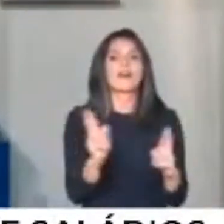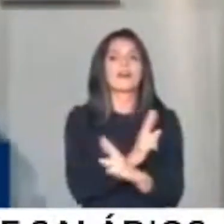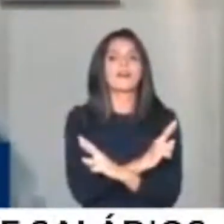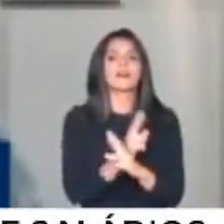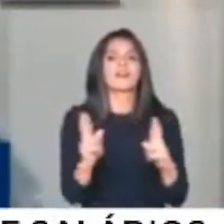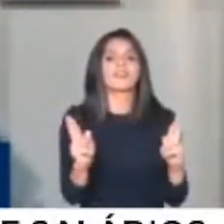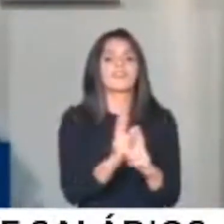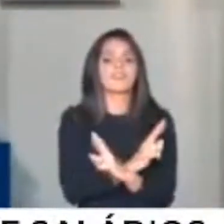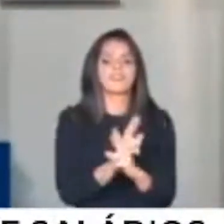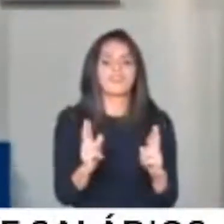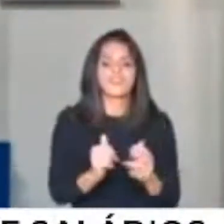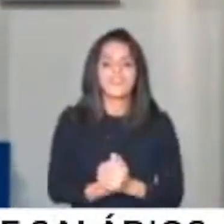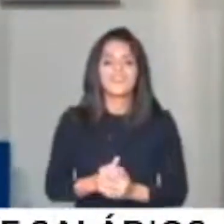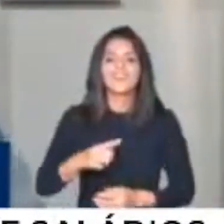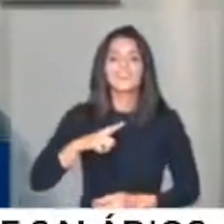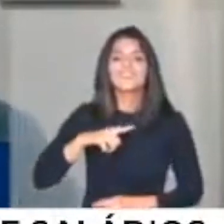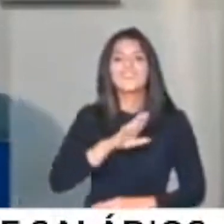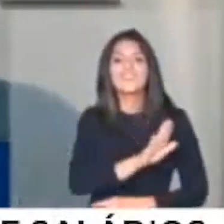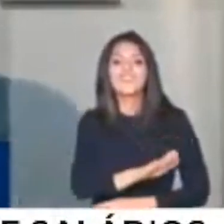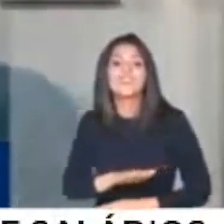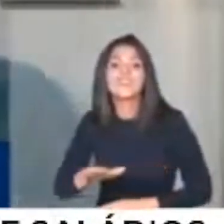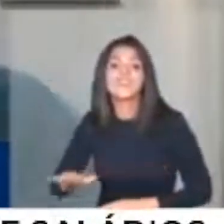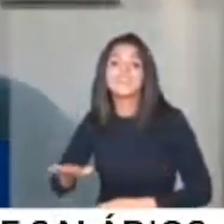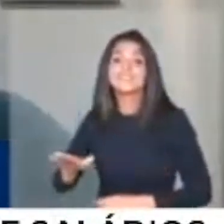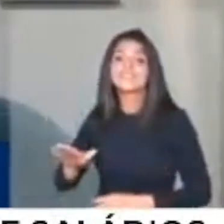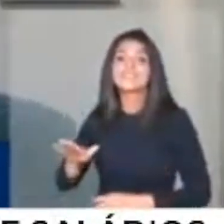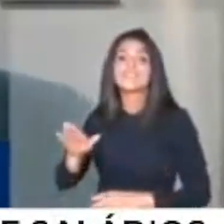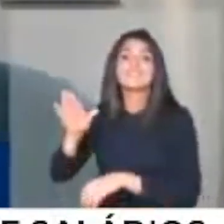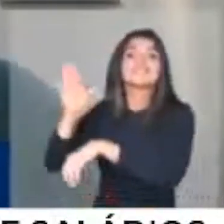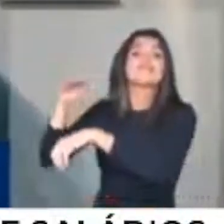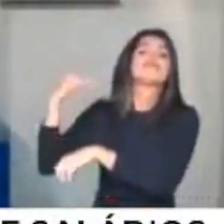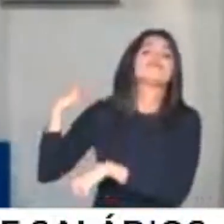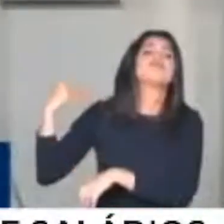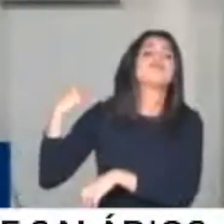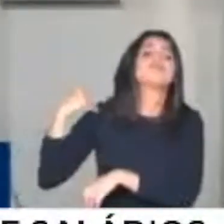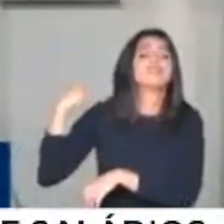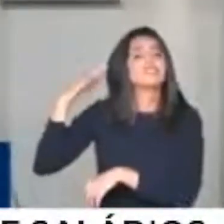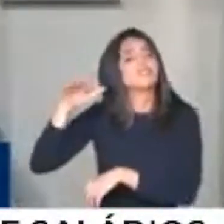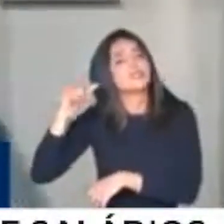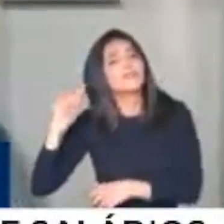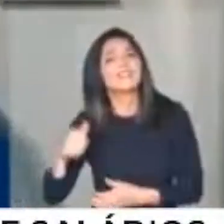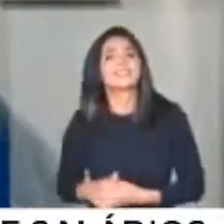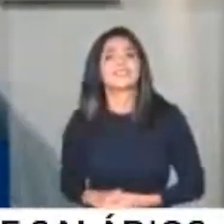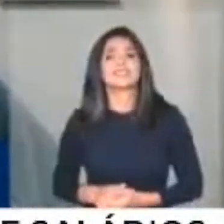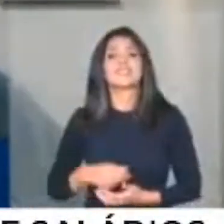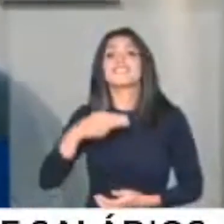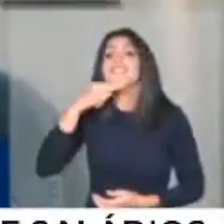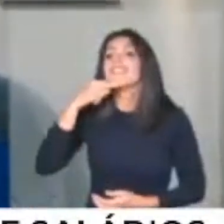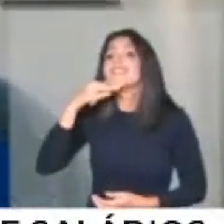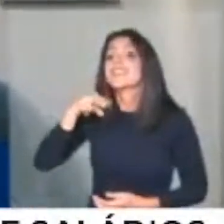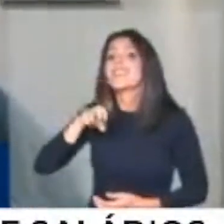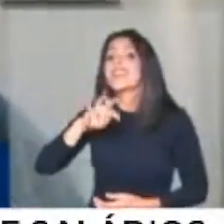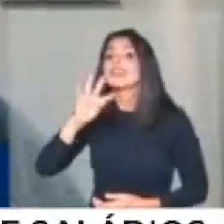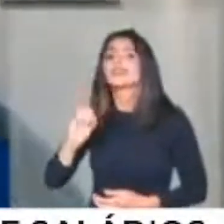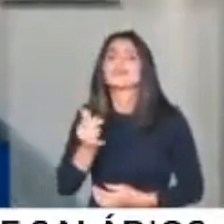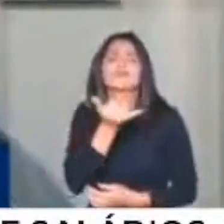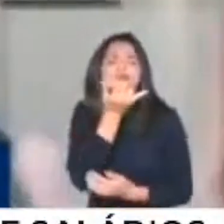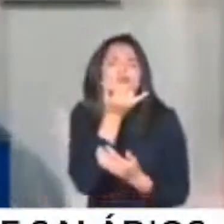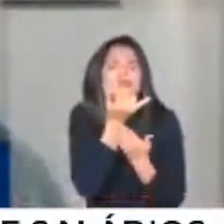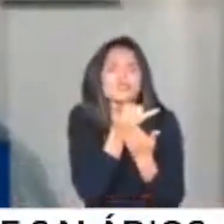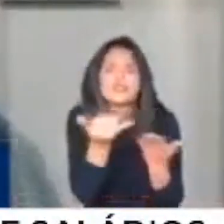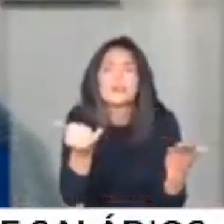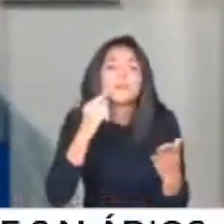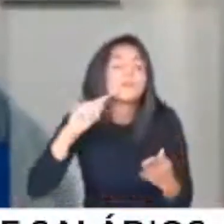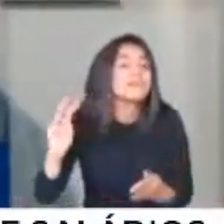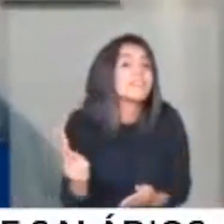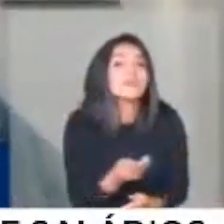Uma relação. Desculpe, senhor presidente, um minuto só. Gente, vai lá. É que meu neto está aqui. Um milhão de desculpas, senhor presidente, quem